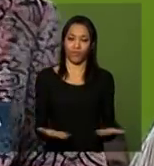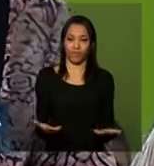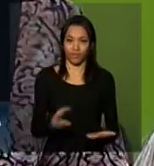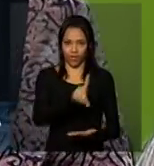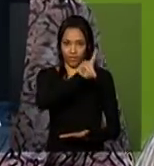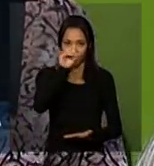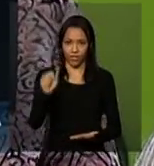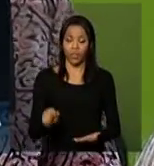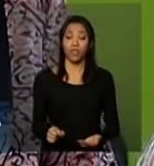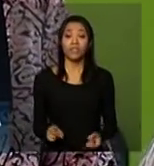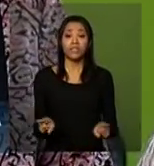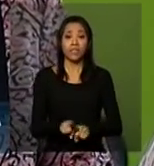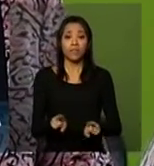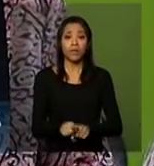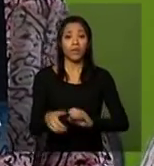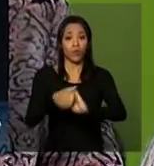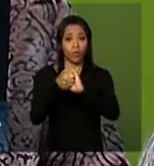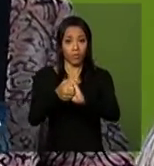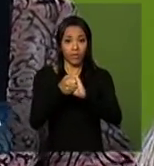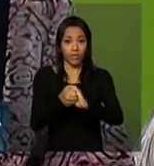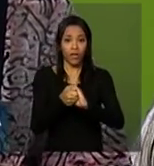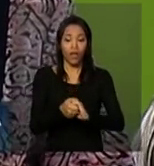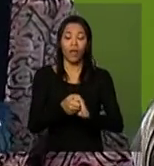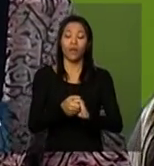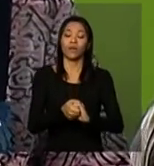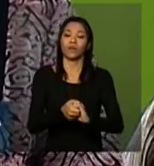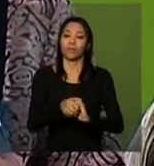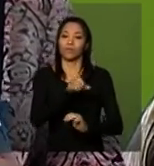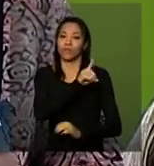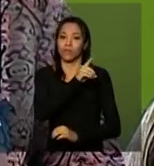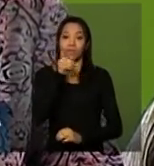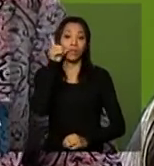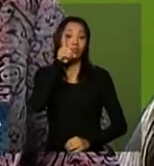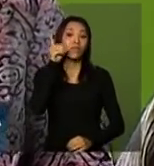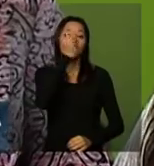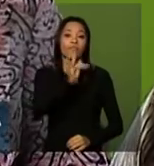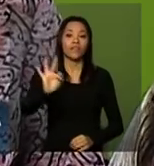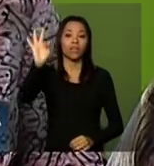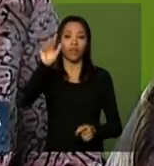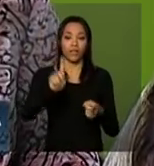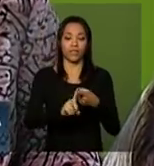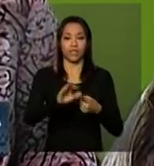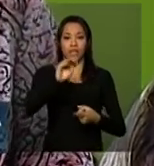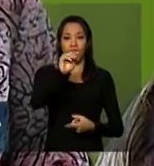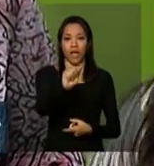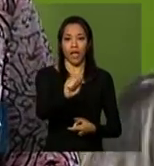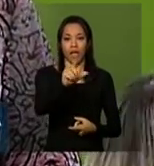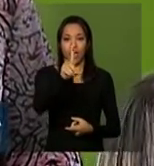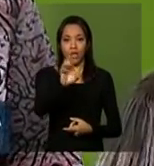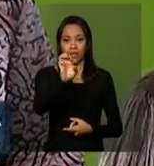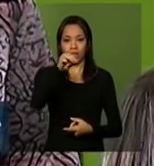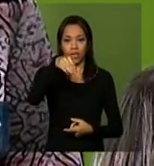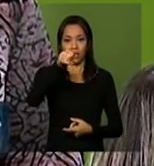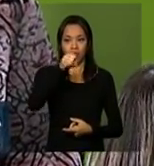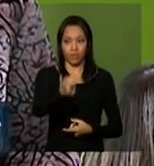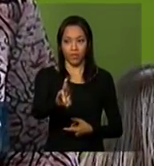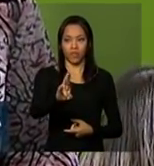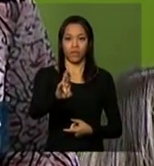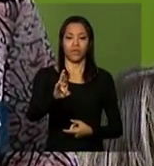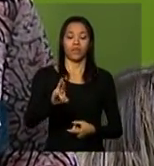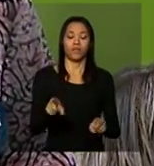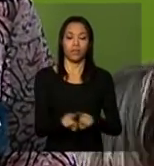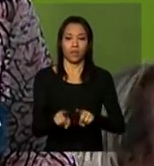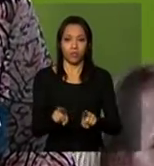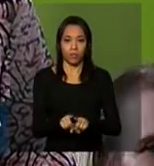cumprimentar também os deputados federais o deputado Ademir Camilo o deputado